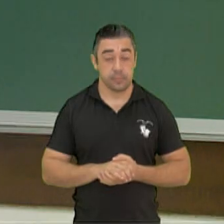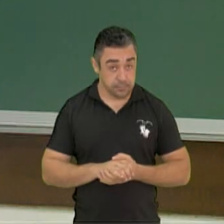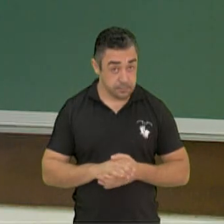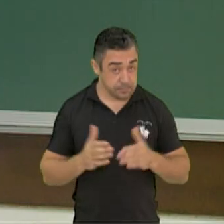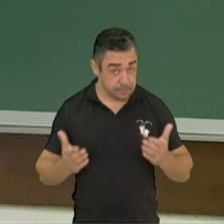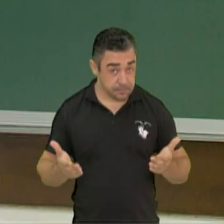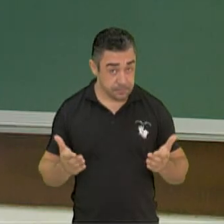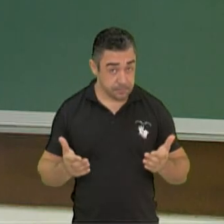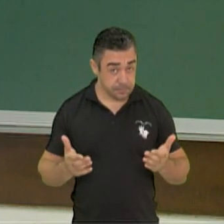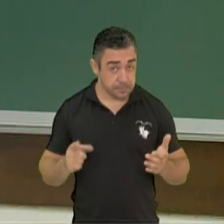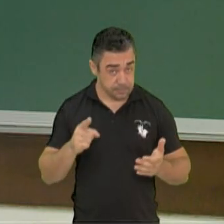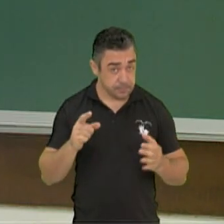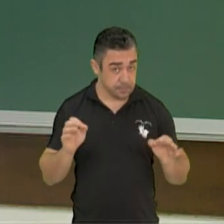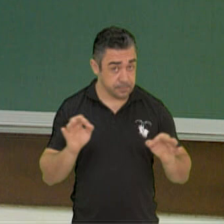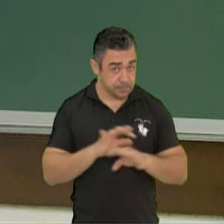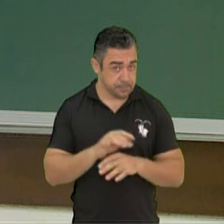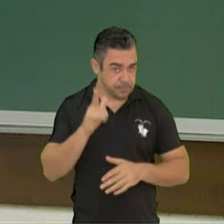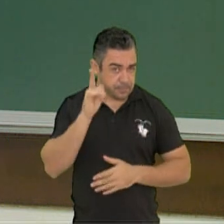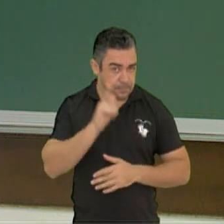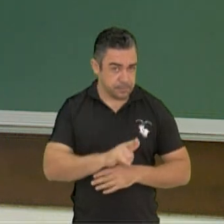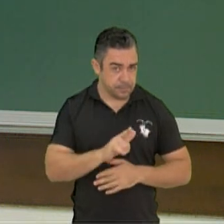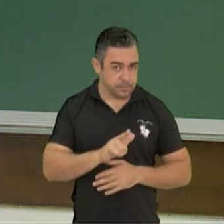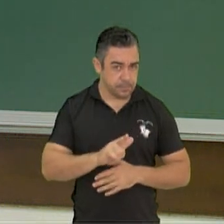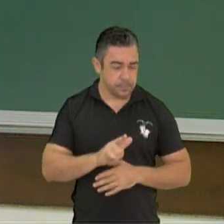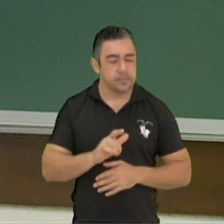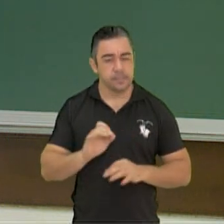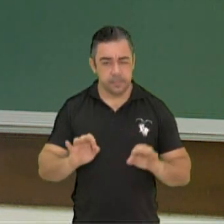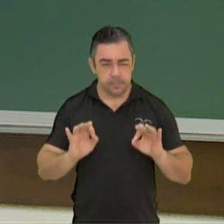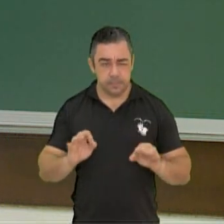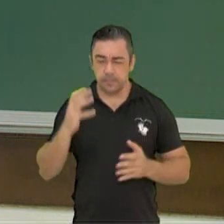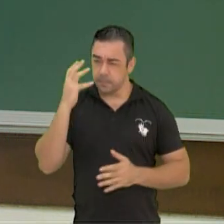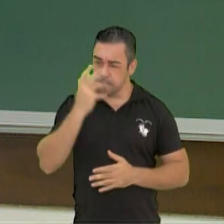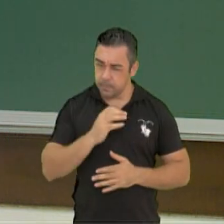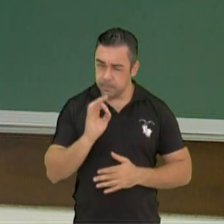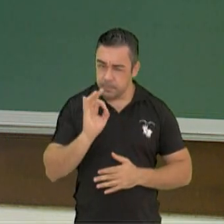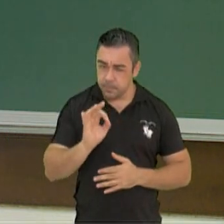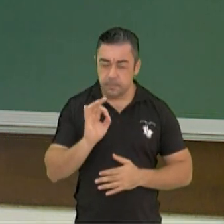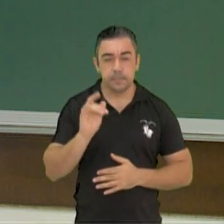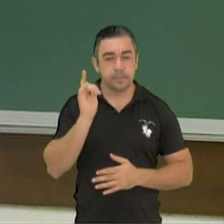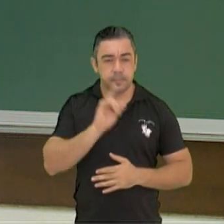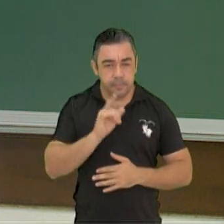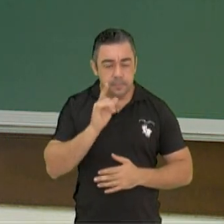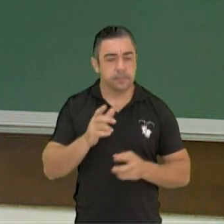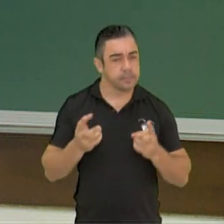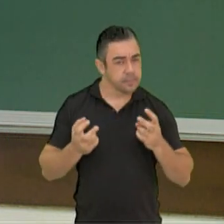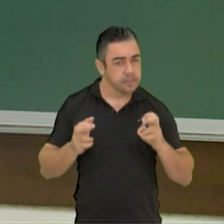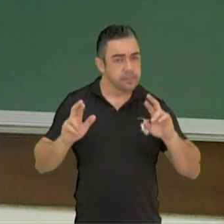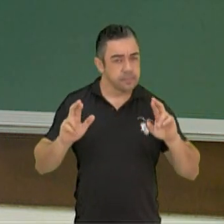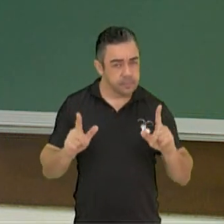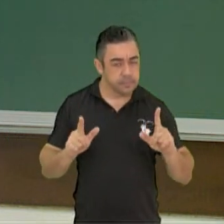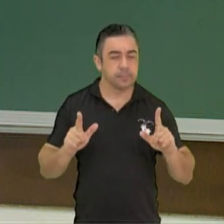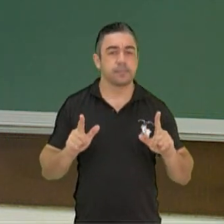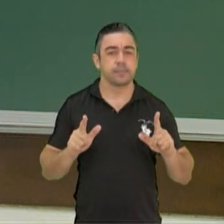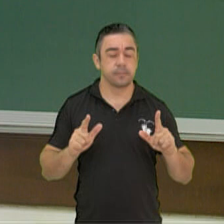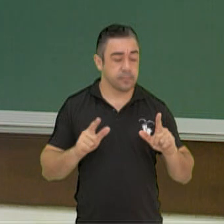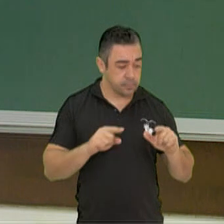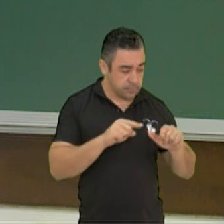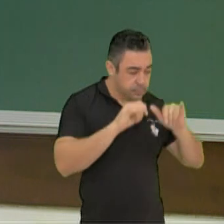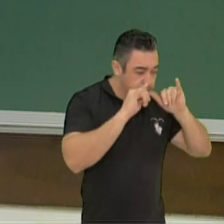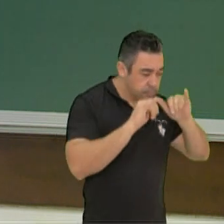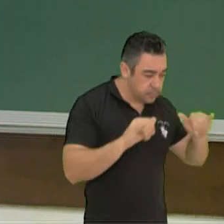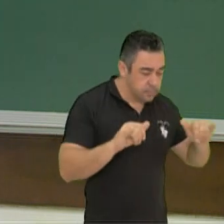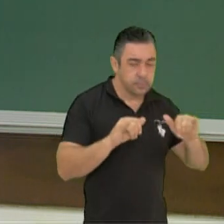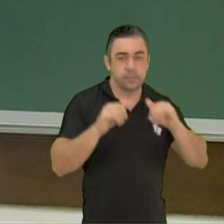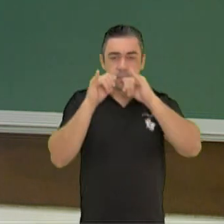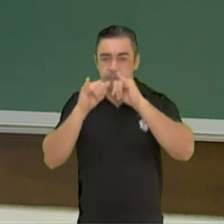Daí, pessoal, capricharam lá, fizeram bonitinho, conseguiram discernir a diferença da notícia e da